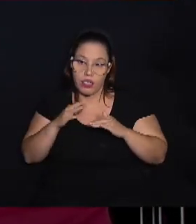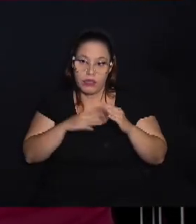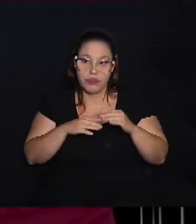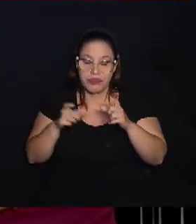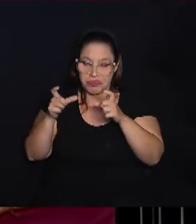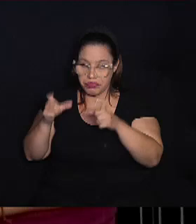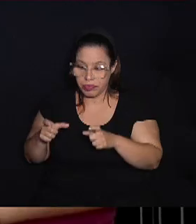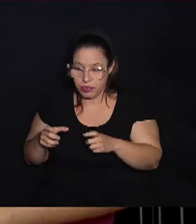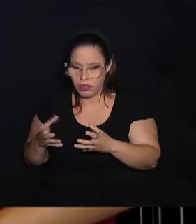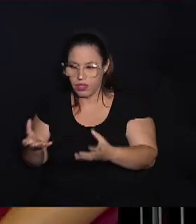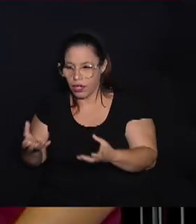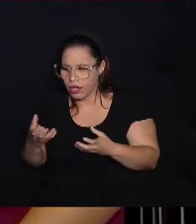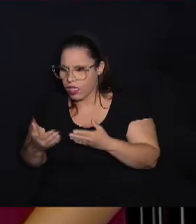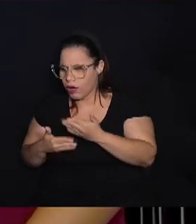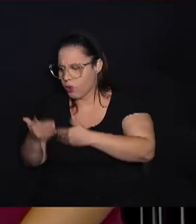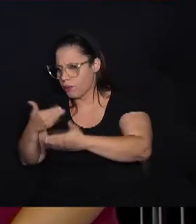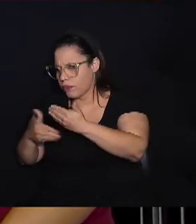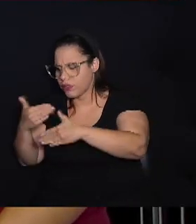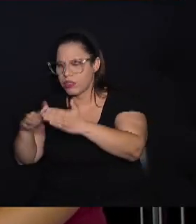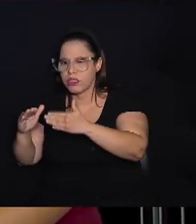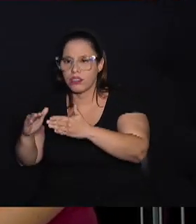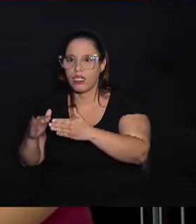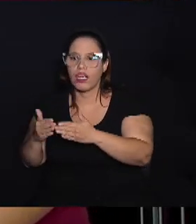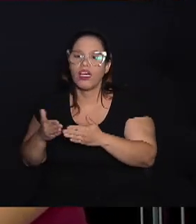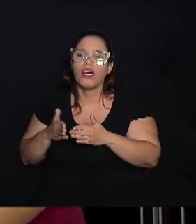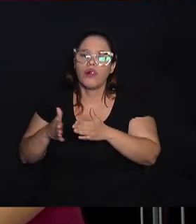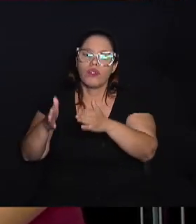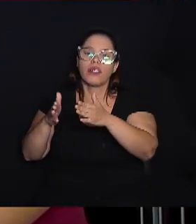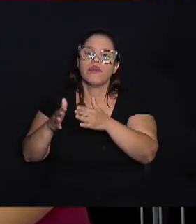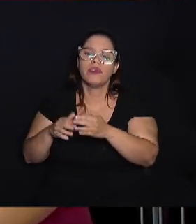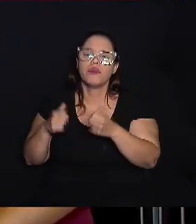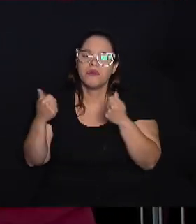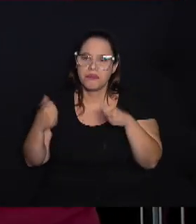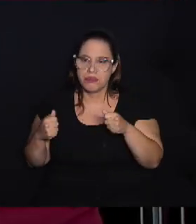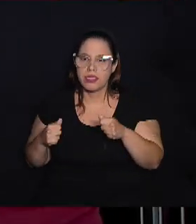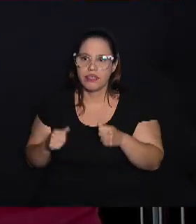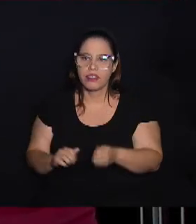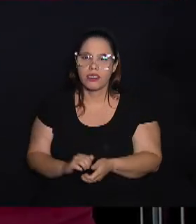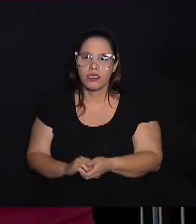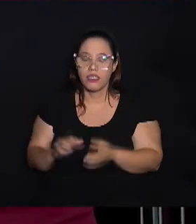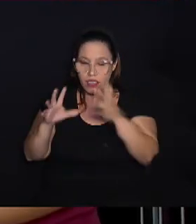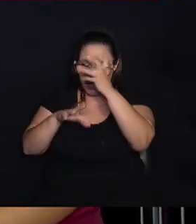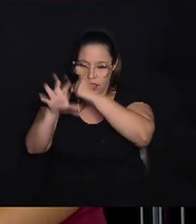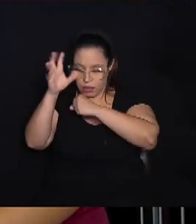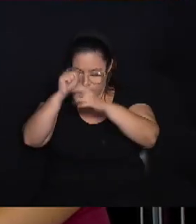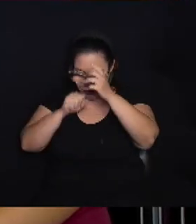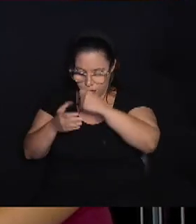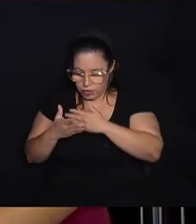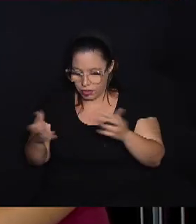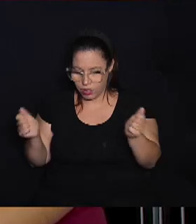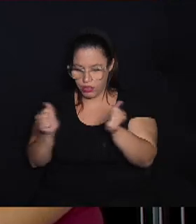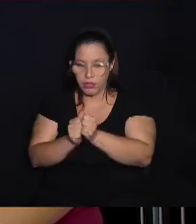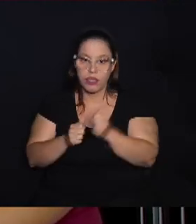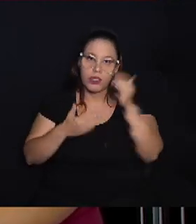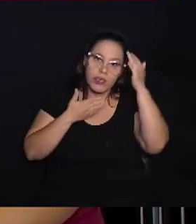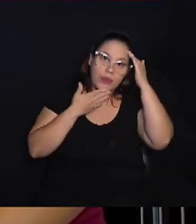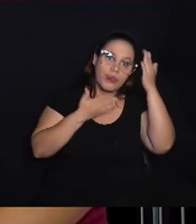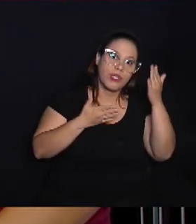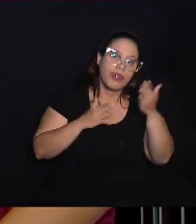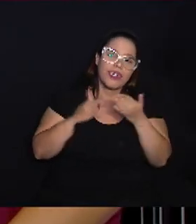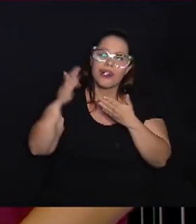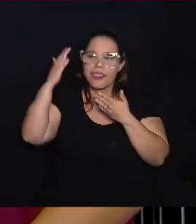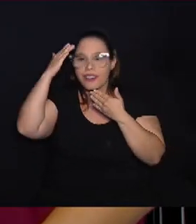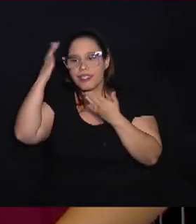pessoa sente que quer compartilhar, acho que esse é o caminho mesmo. A gente precisa, né, aprender uns com os outros. Valeu, muito obrigado, viu, Cora?